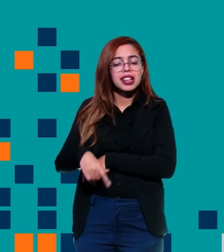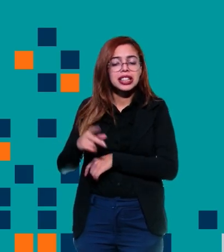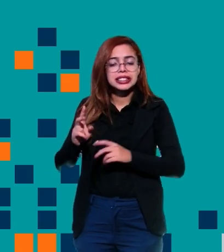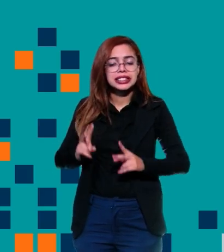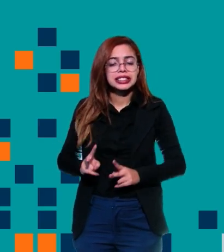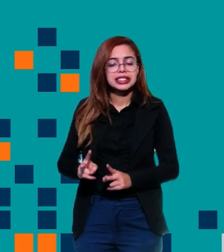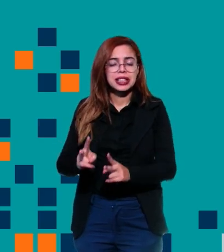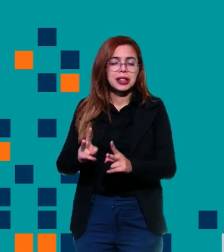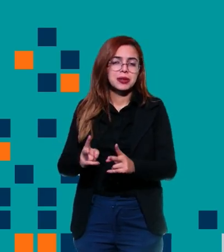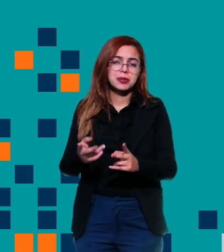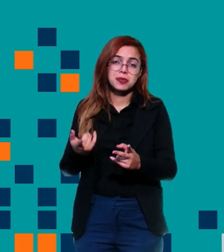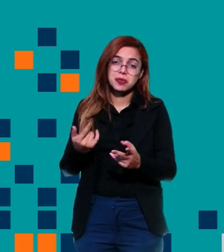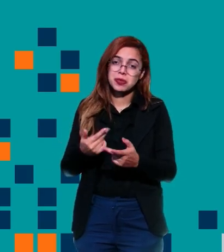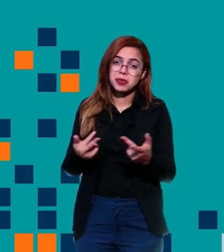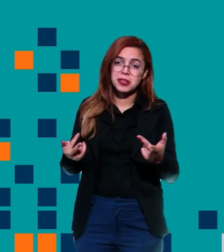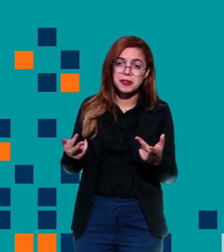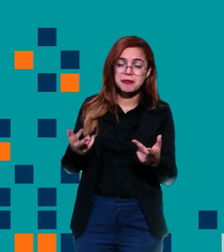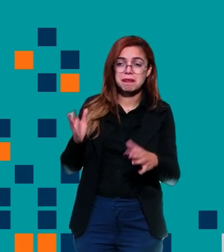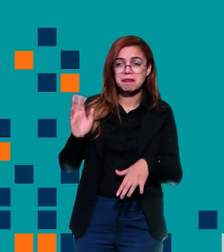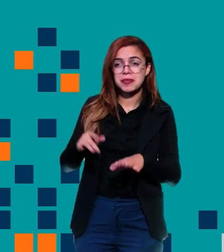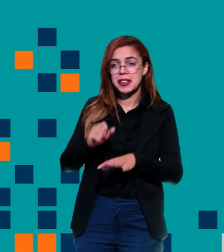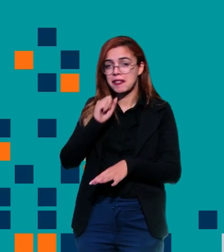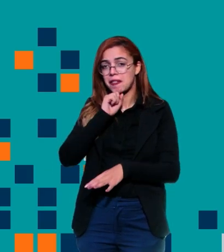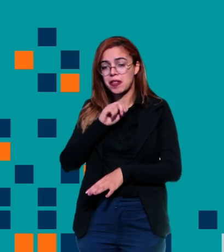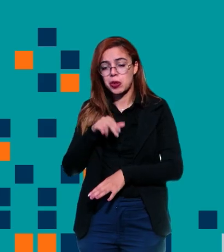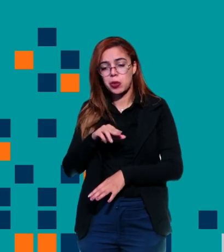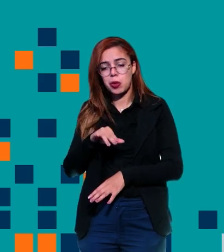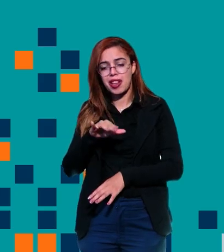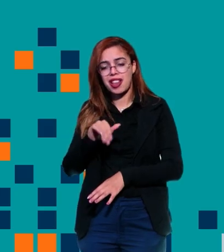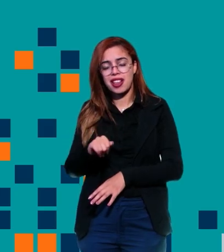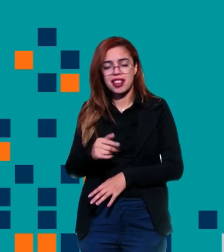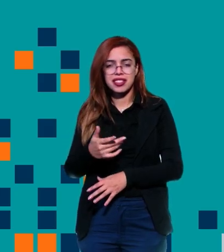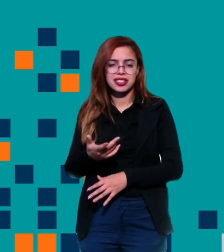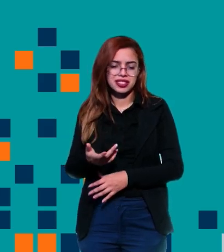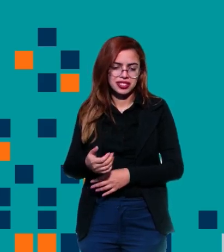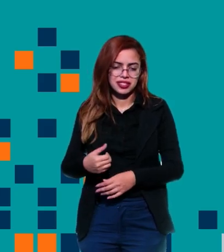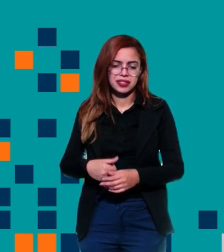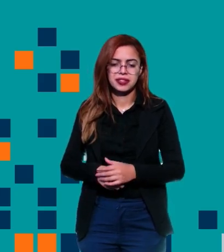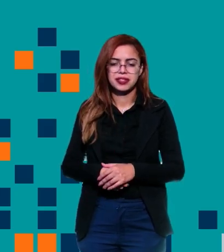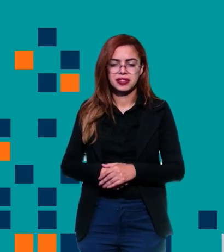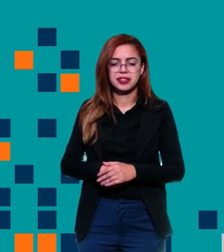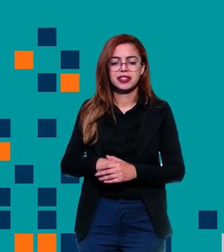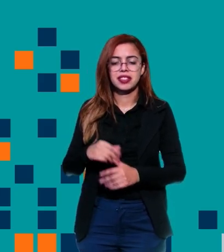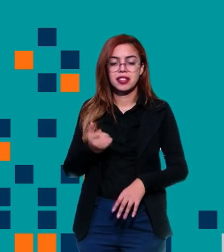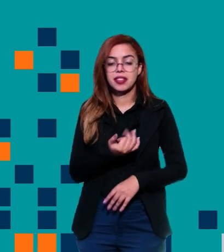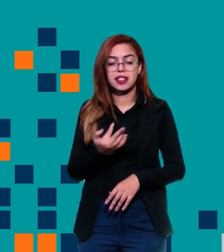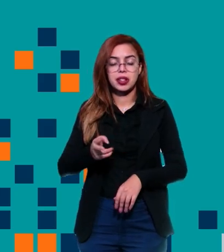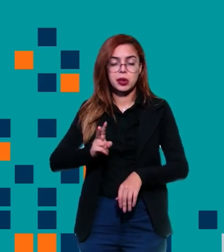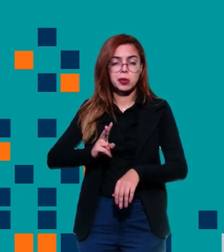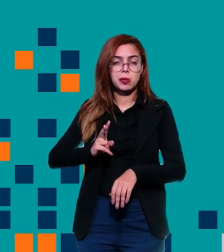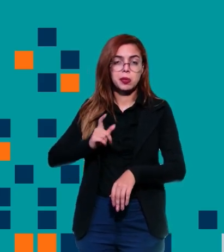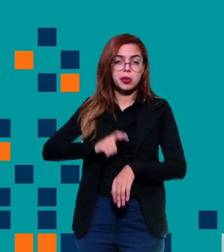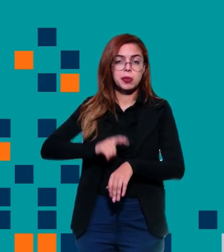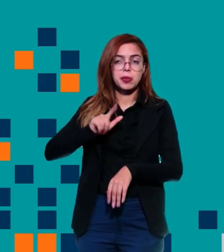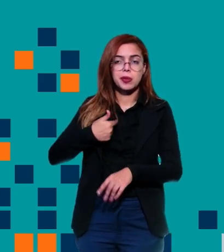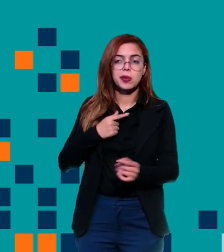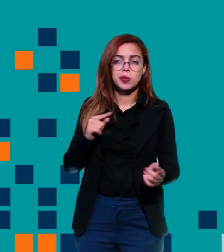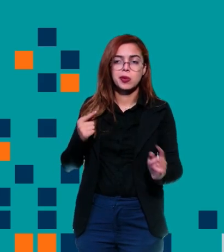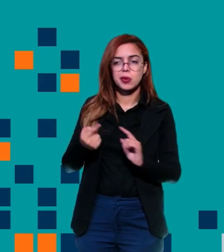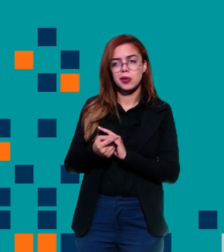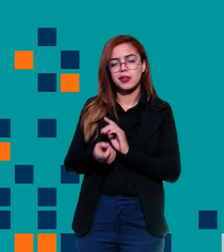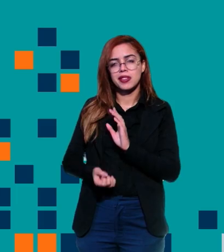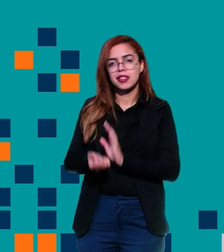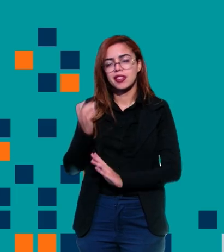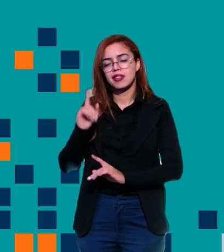sempre, né? Uma coisa que não vai envelhecer nunca. Não. Em alguns momentos, a gente faz ao contrário, uma arquitetura que